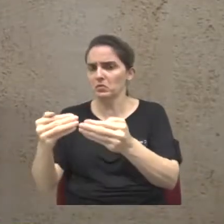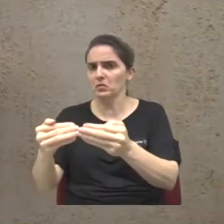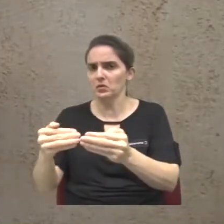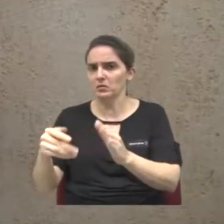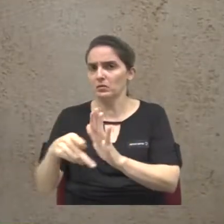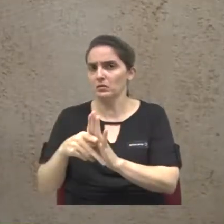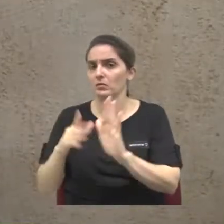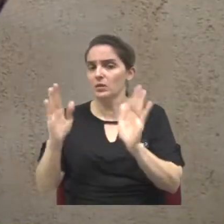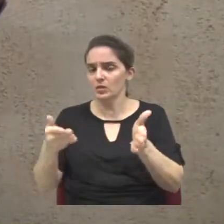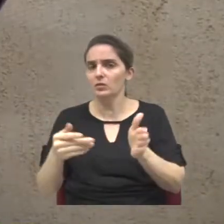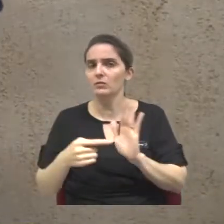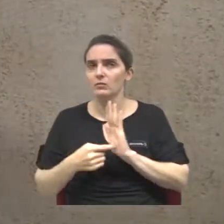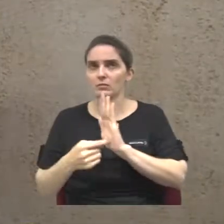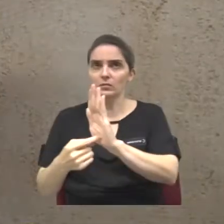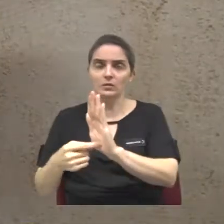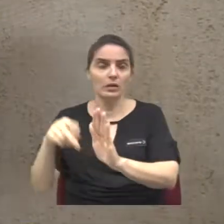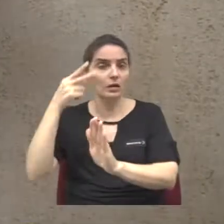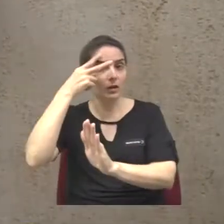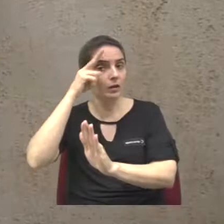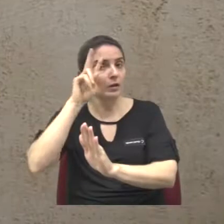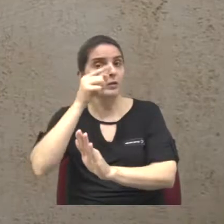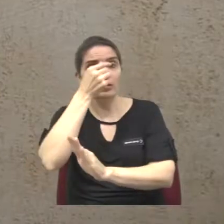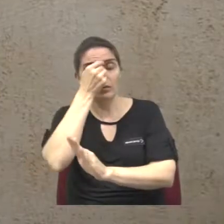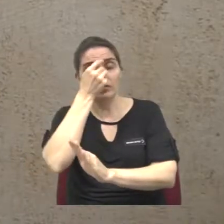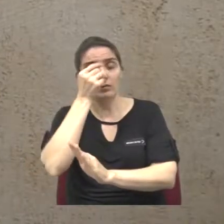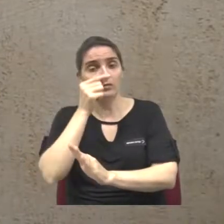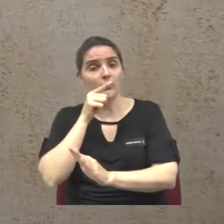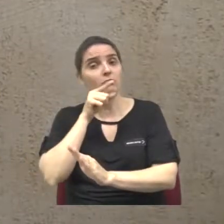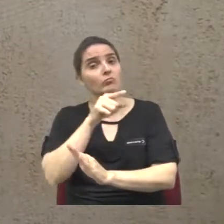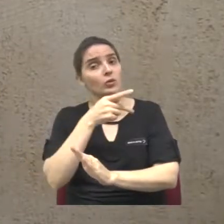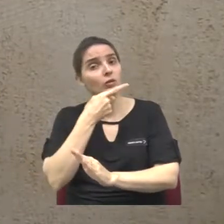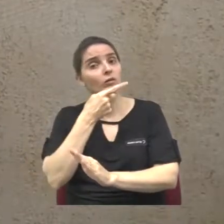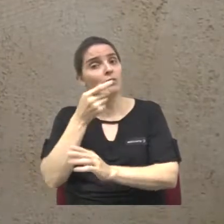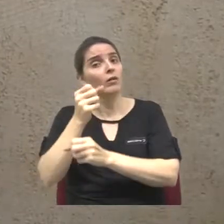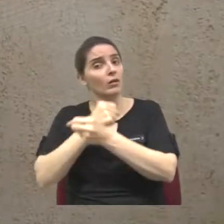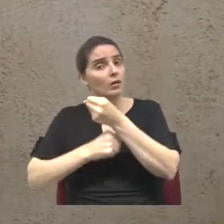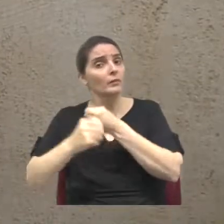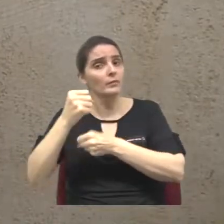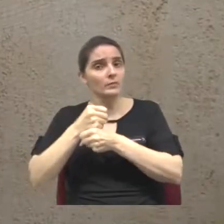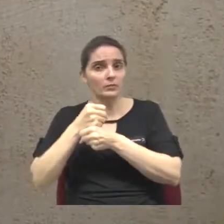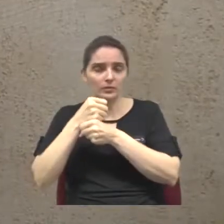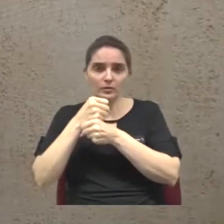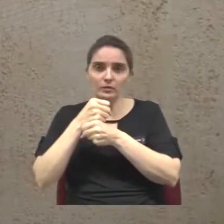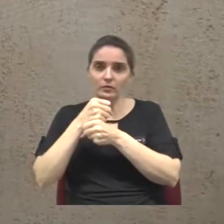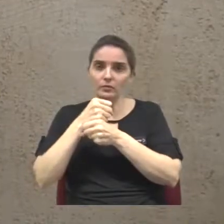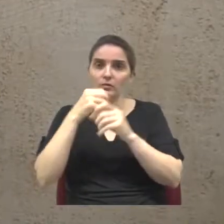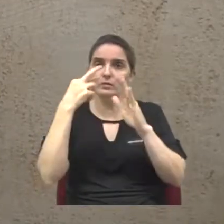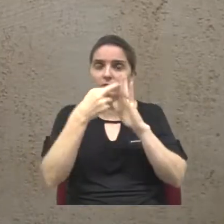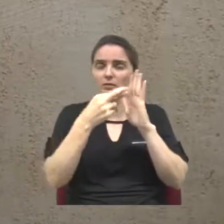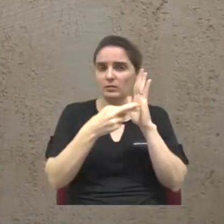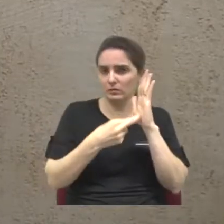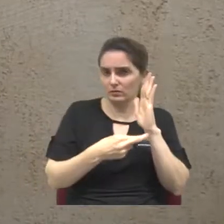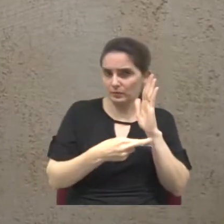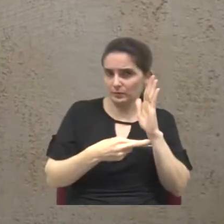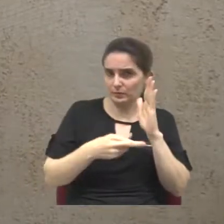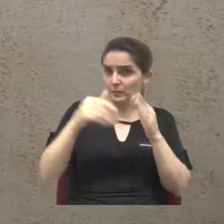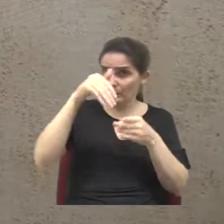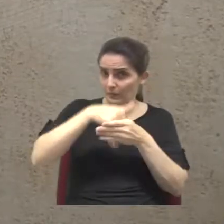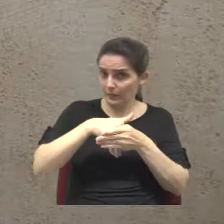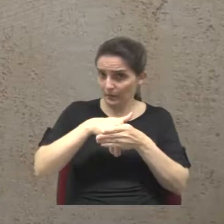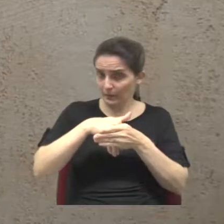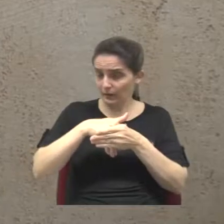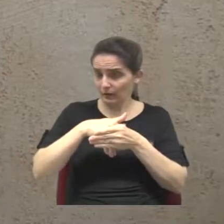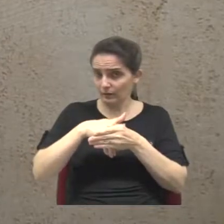à memória do vereador Jorge Freitas, o que ele mesmo falou no ano passado. E o regimento interno, que foi usado à época, foi o